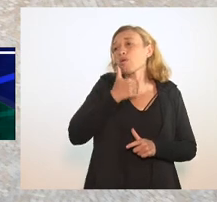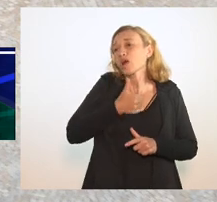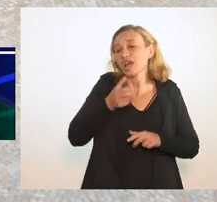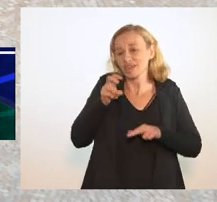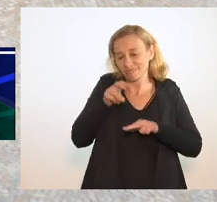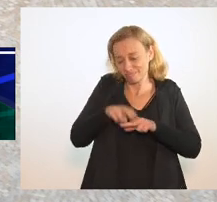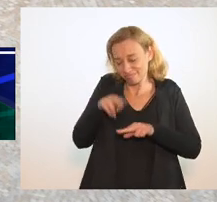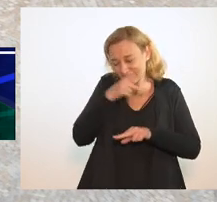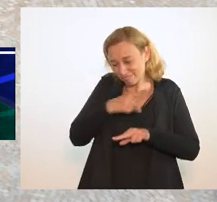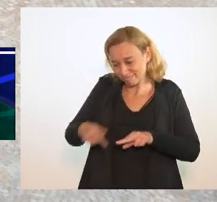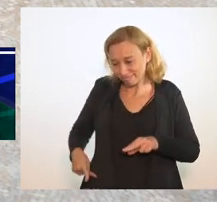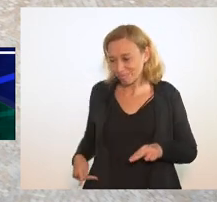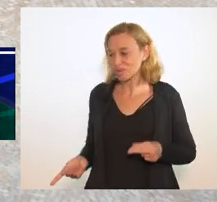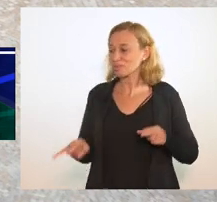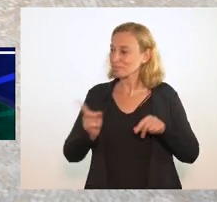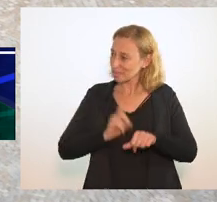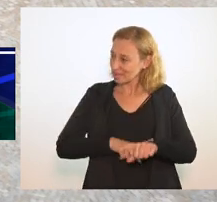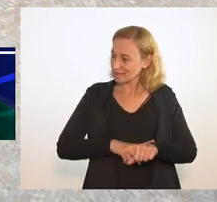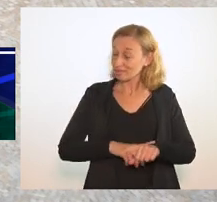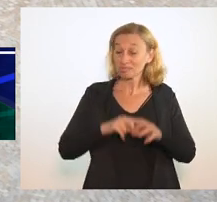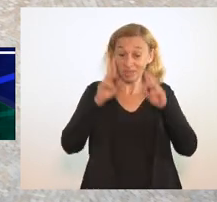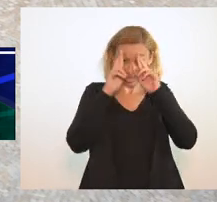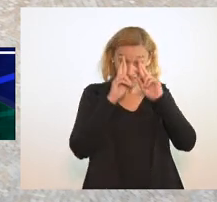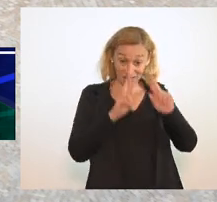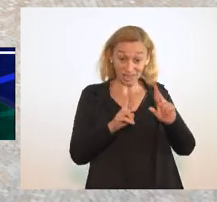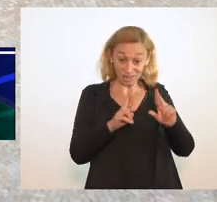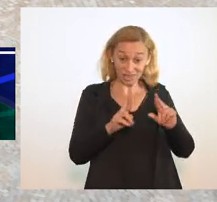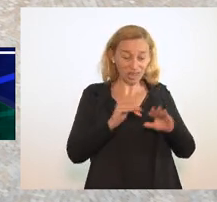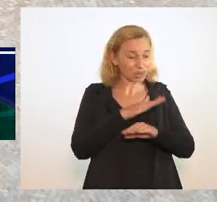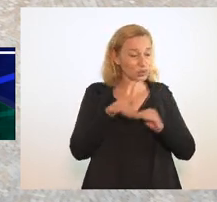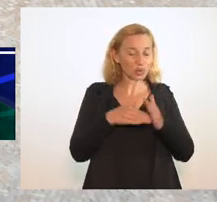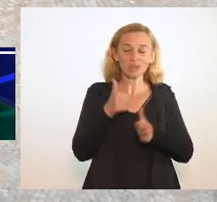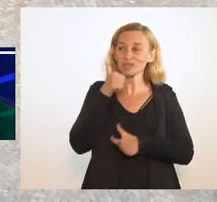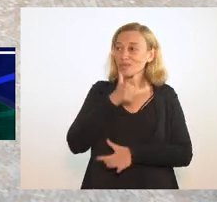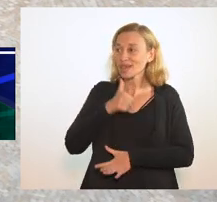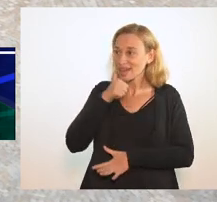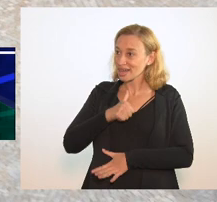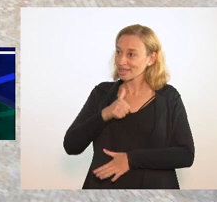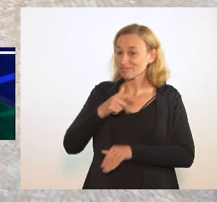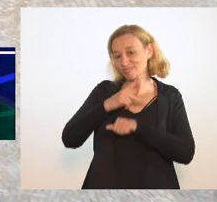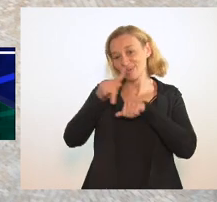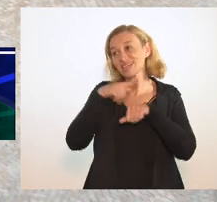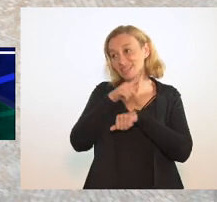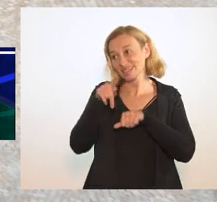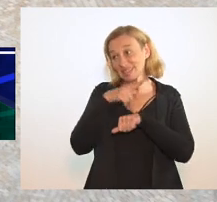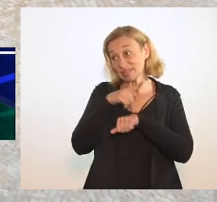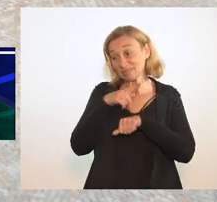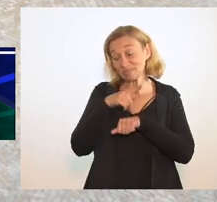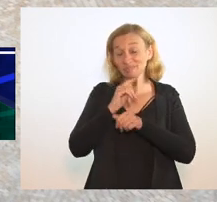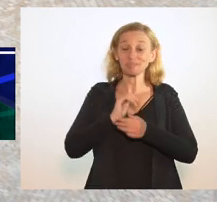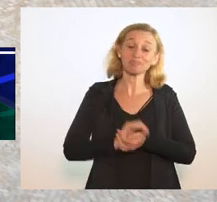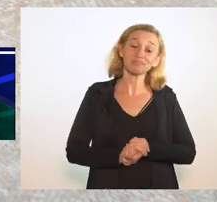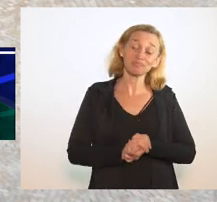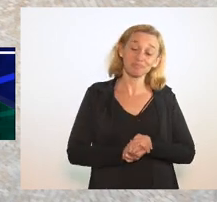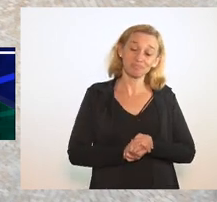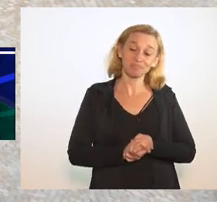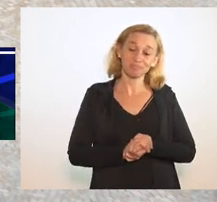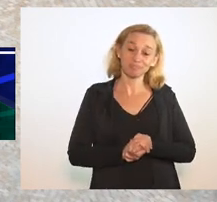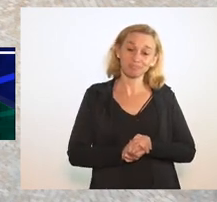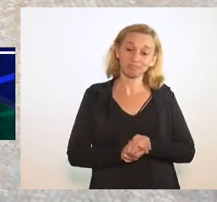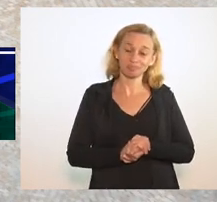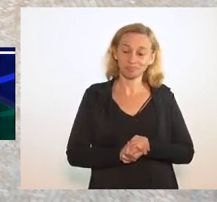nesse momento, presidindo a Assembleia, em respeito a todas as mulheres desse país, que